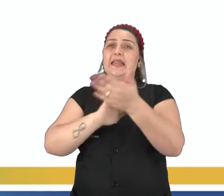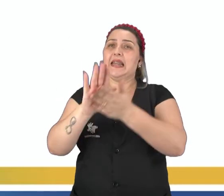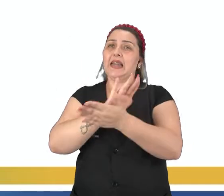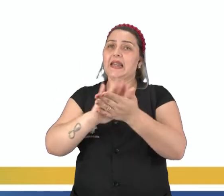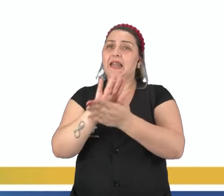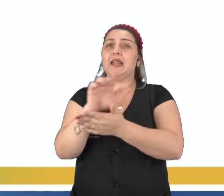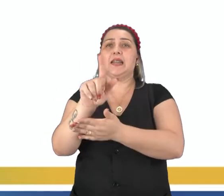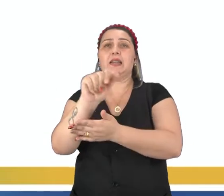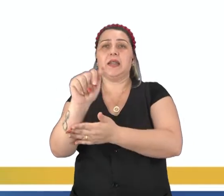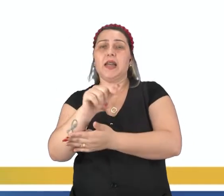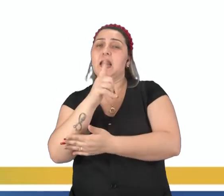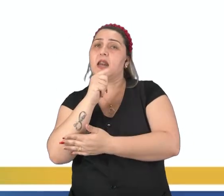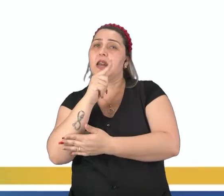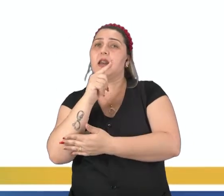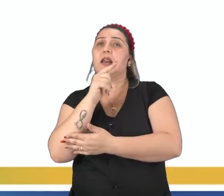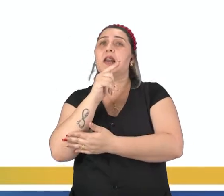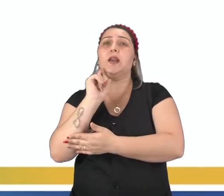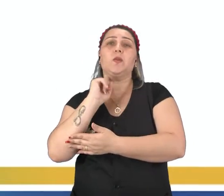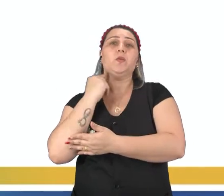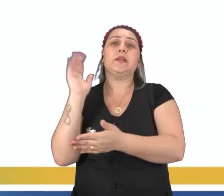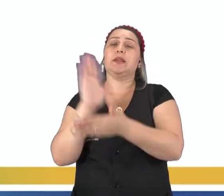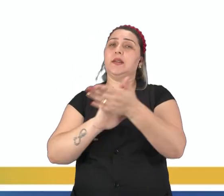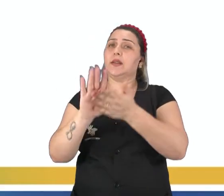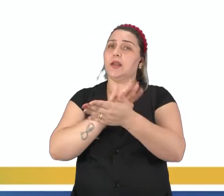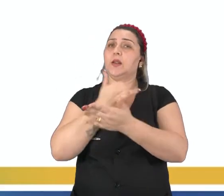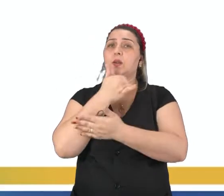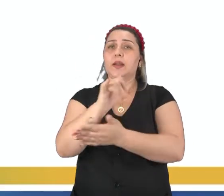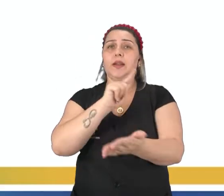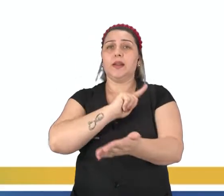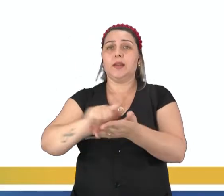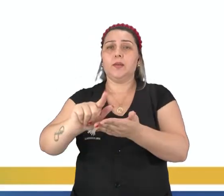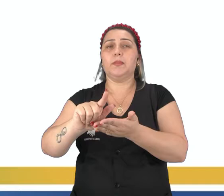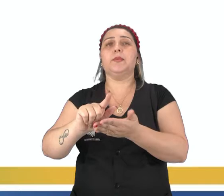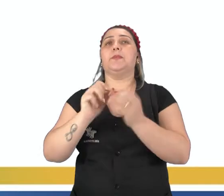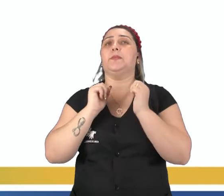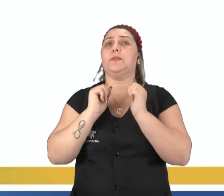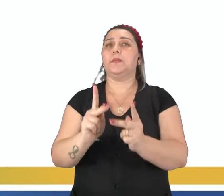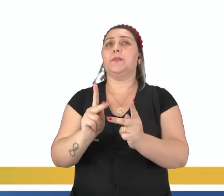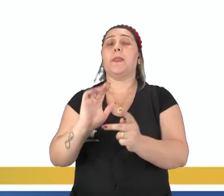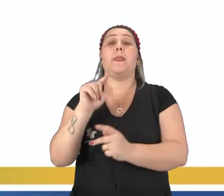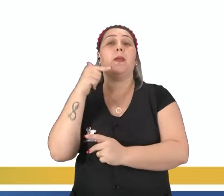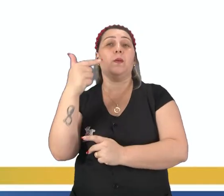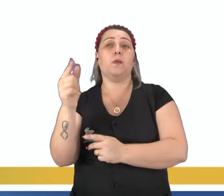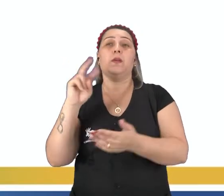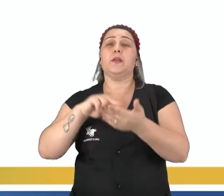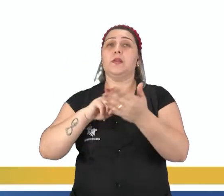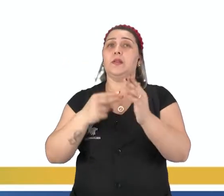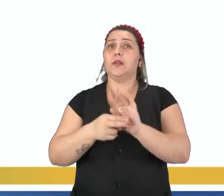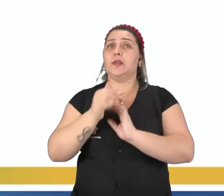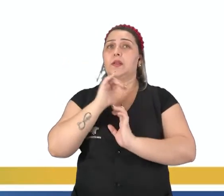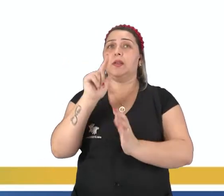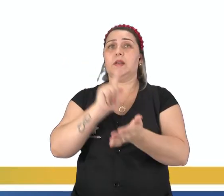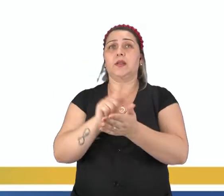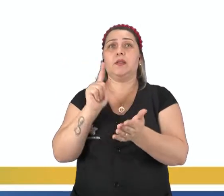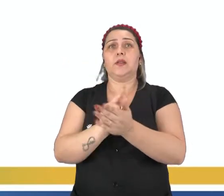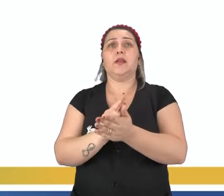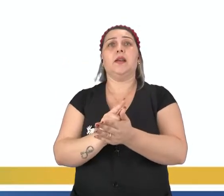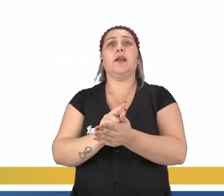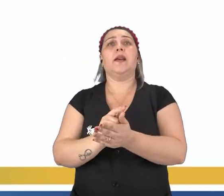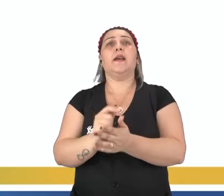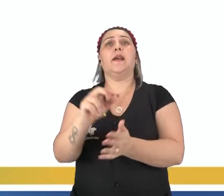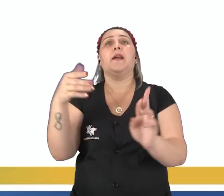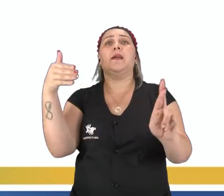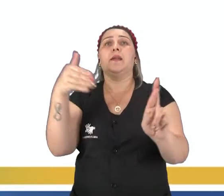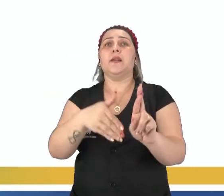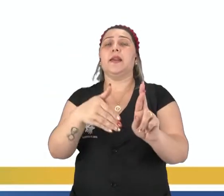gás poluente, nenhum líquido poluente. Então ela vai ser considerada uma energia limpa, tá? O outro sentido de energia limpa refere-se àquela